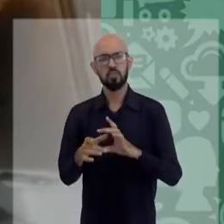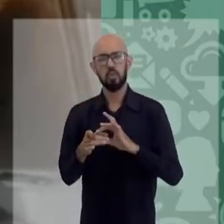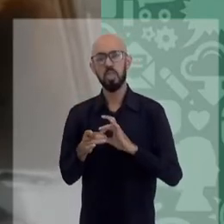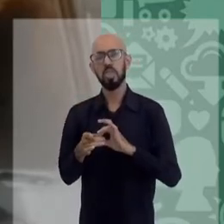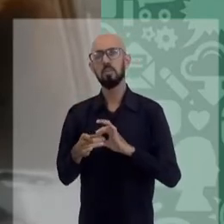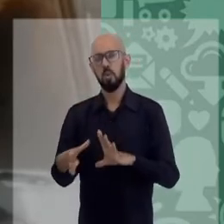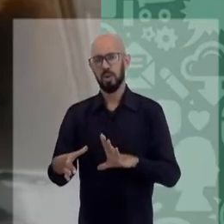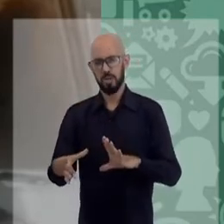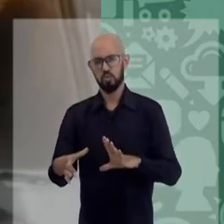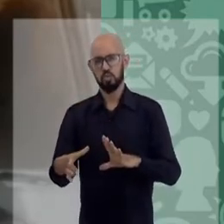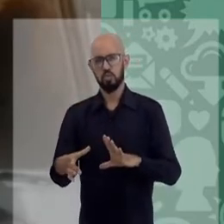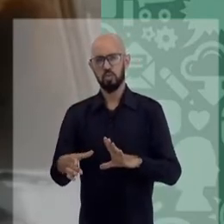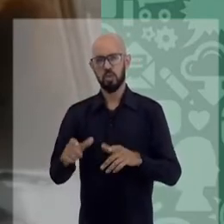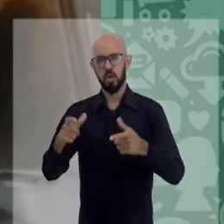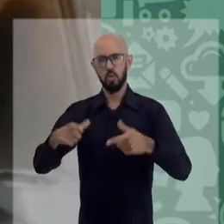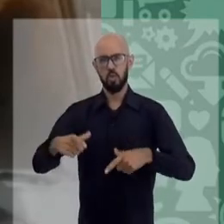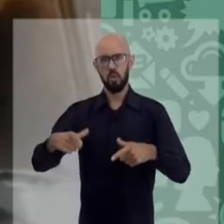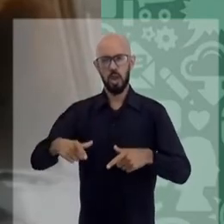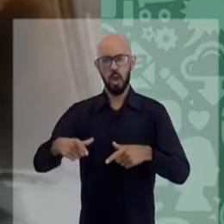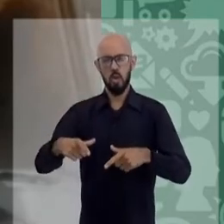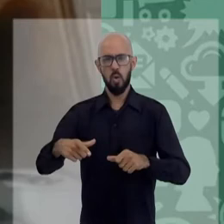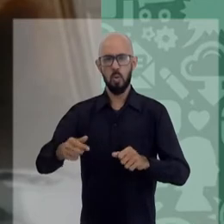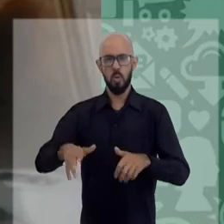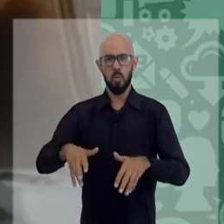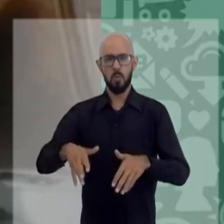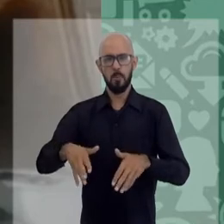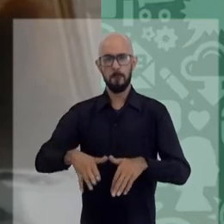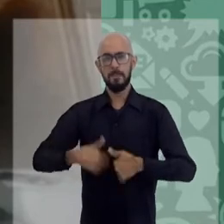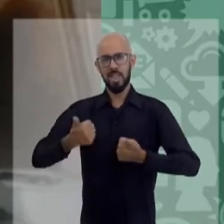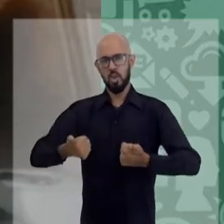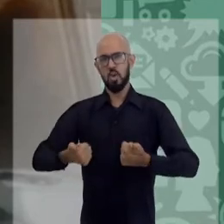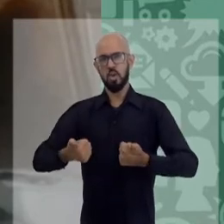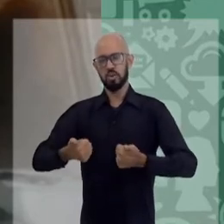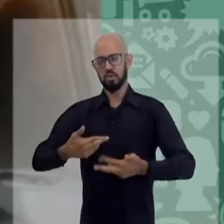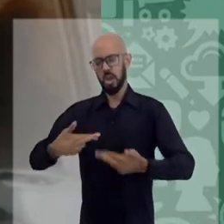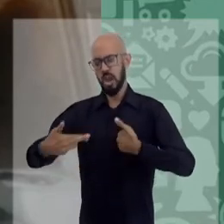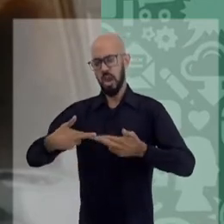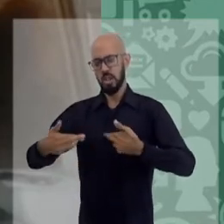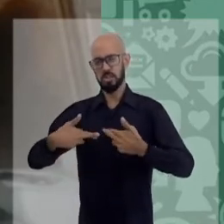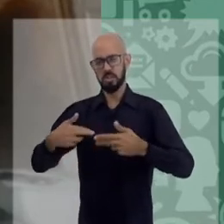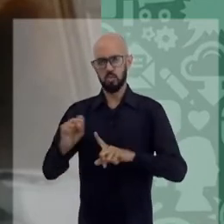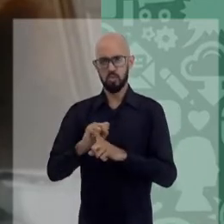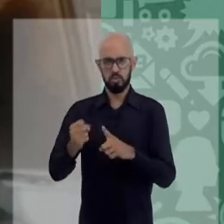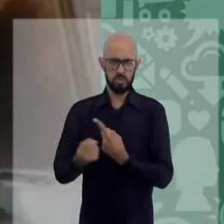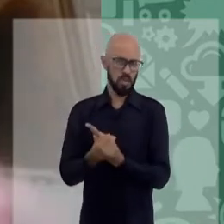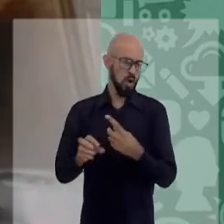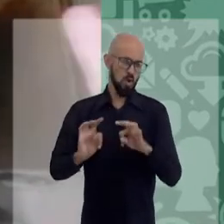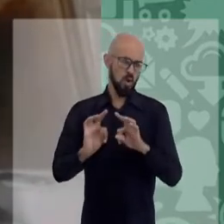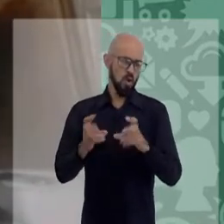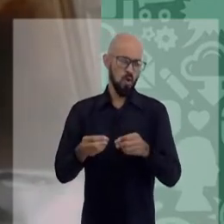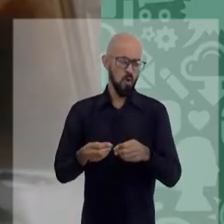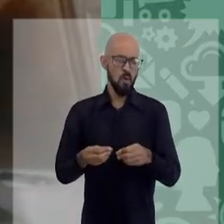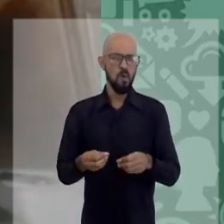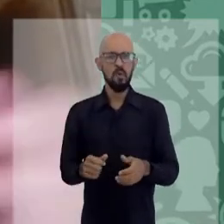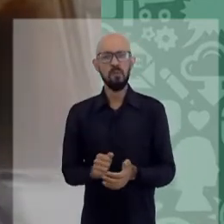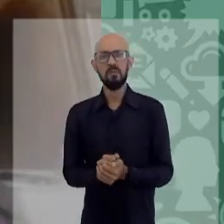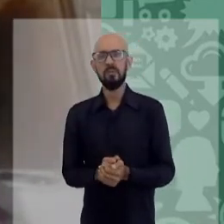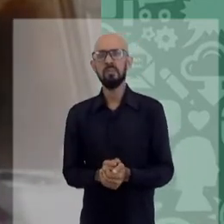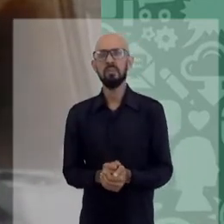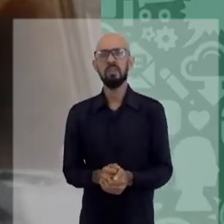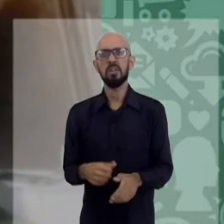democratizou muito e tornou um espaço privilegiado de relacionamento social, de tudo, né?